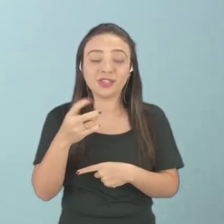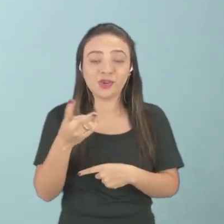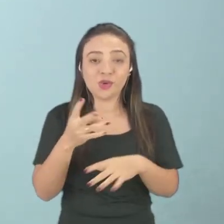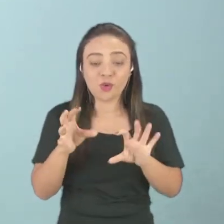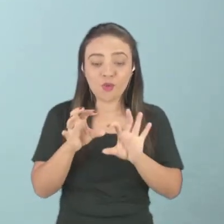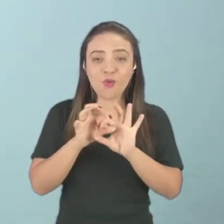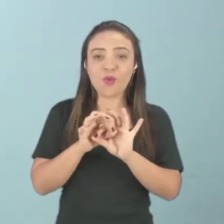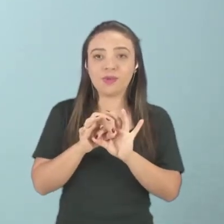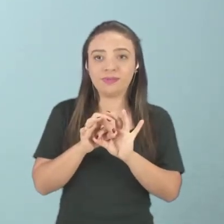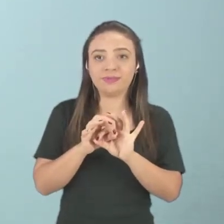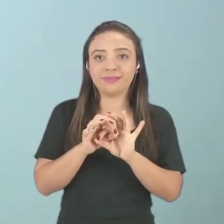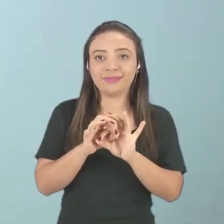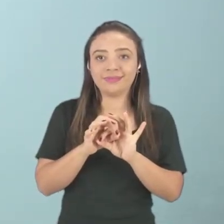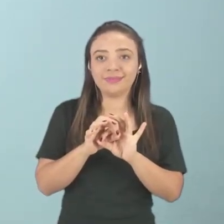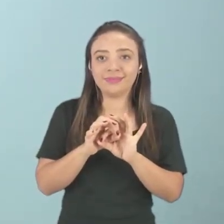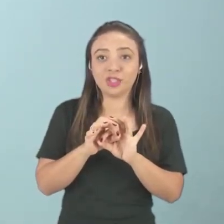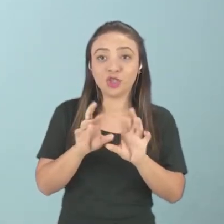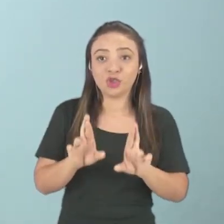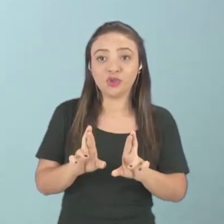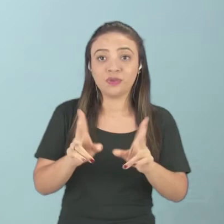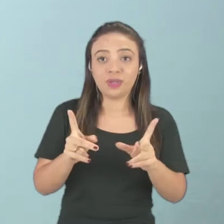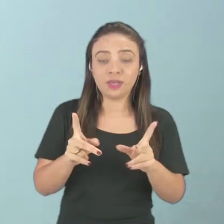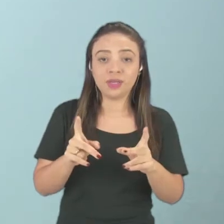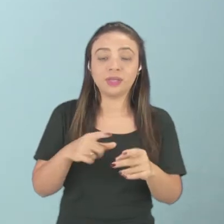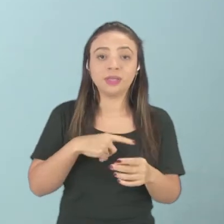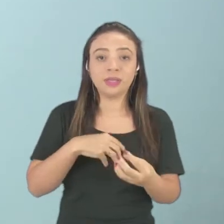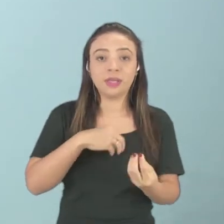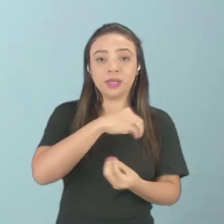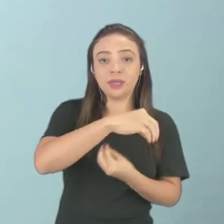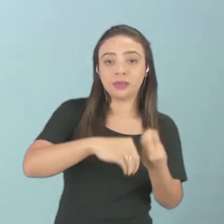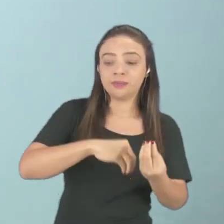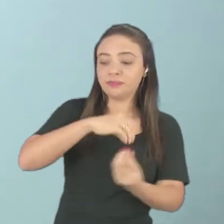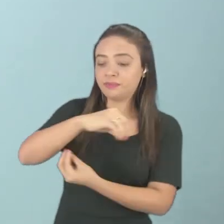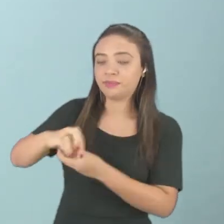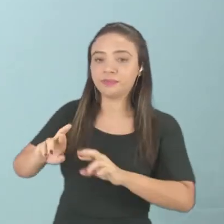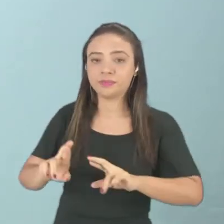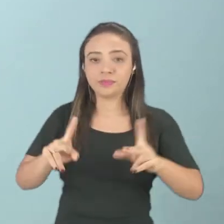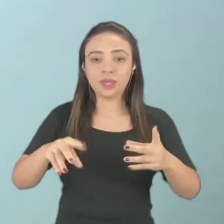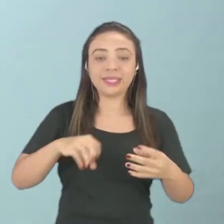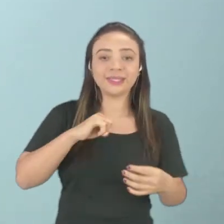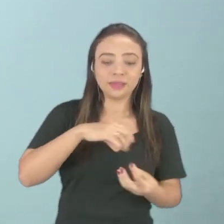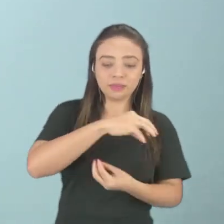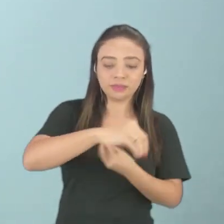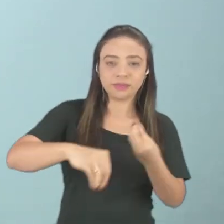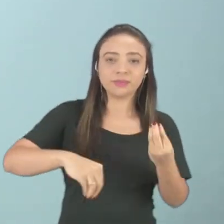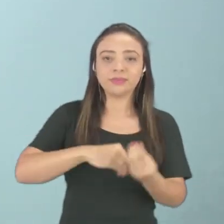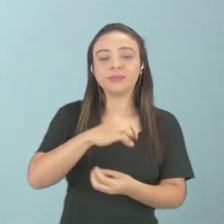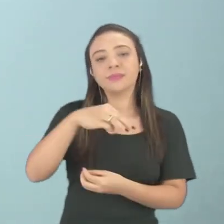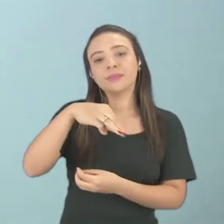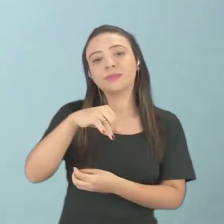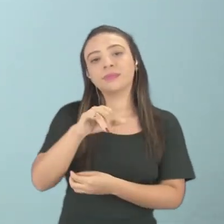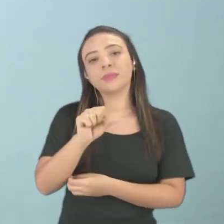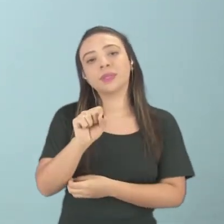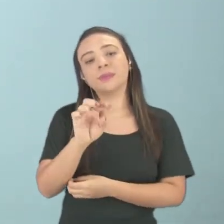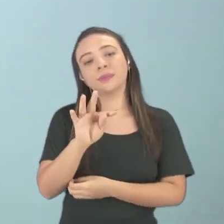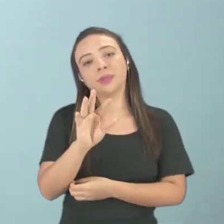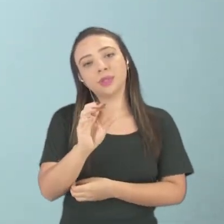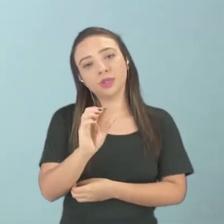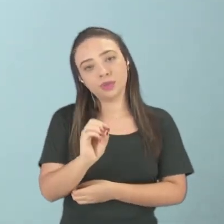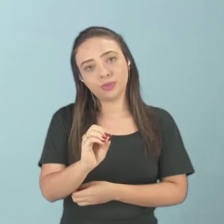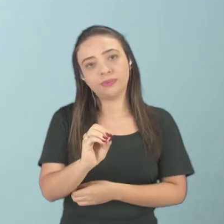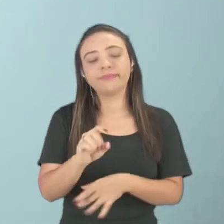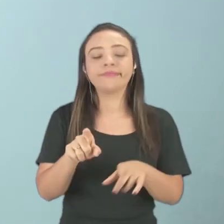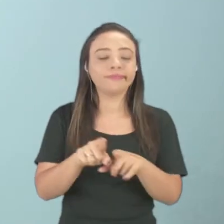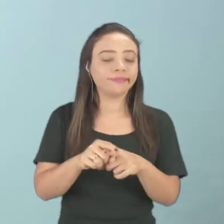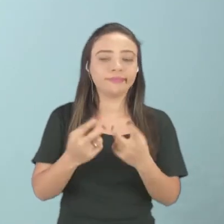junta os dois dois elementos diferentes duas substâncias diferentes você tem um misto né o misto-quente famoso misto quente e